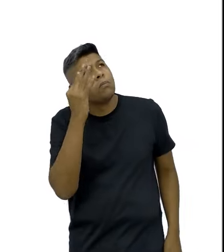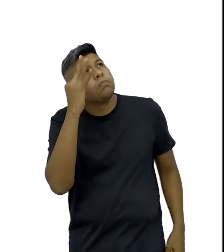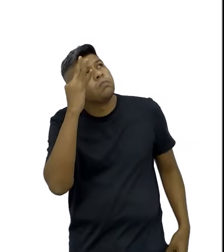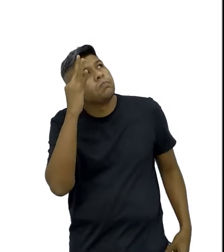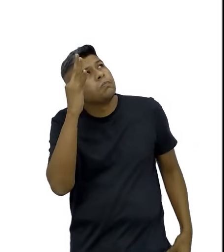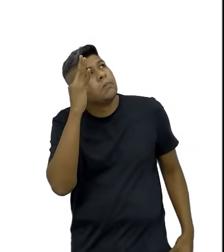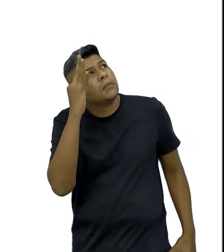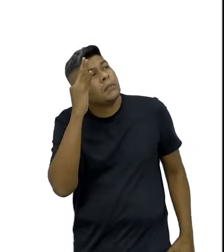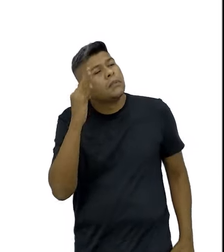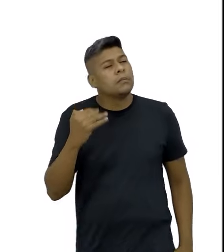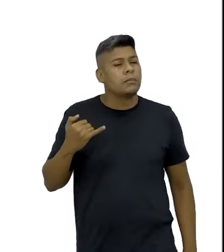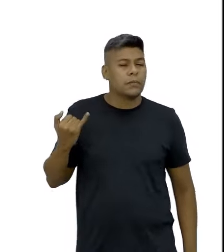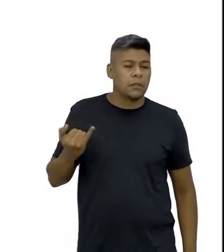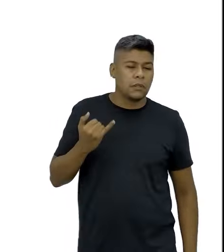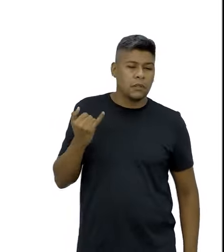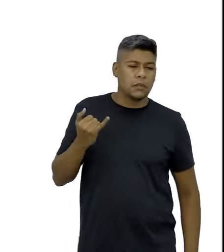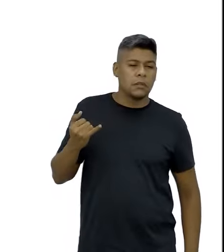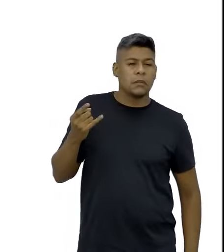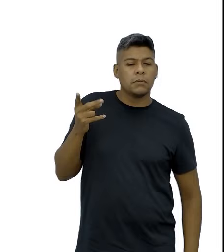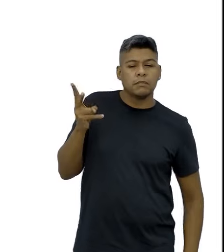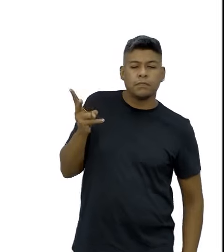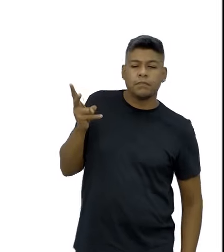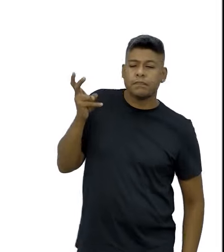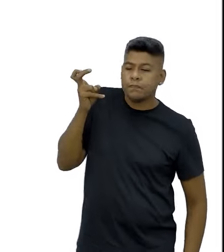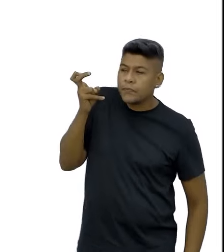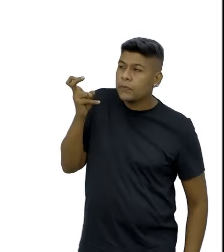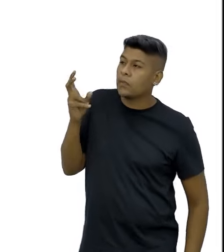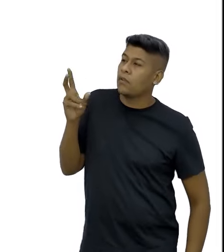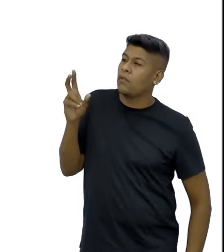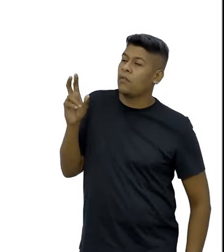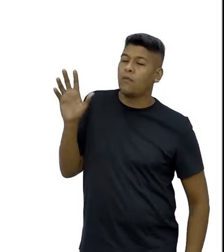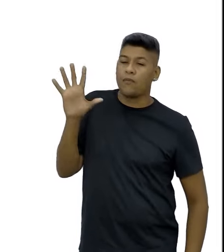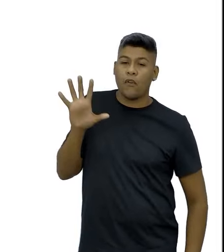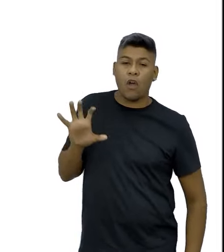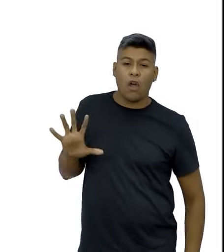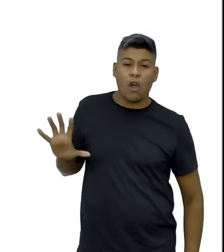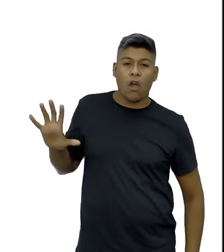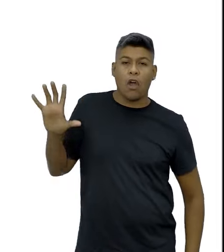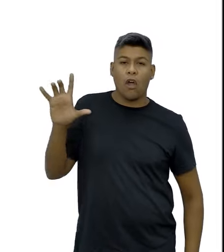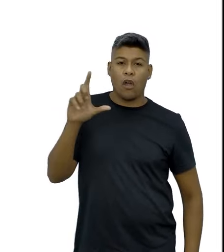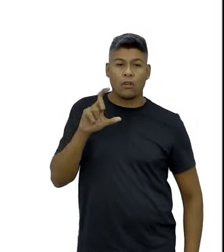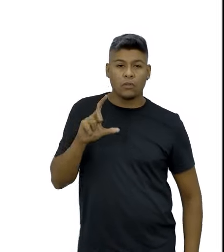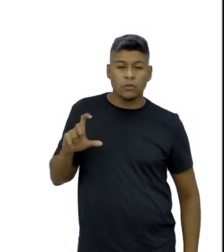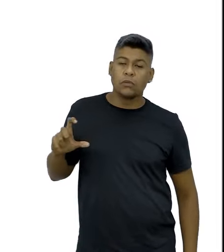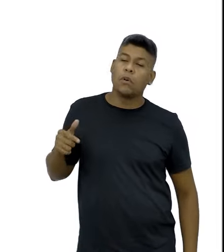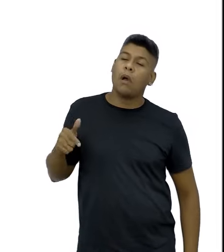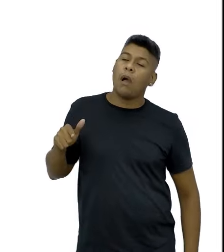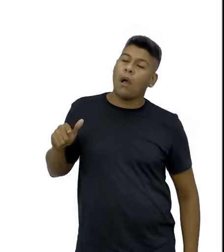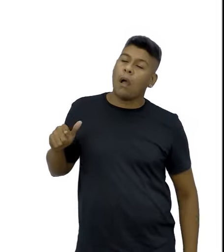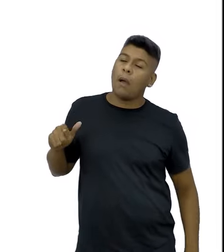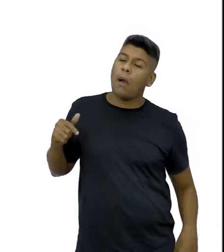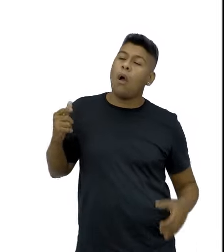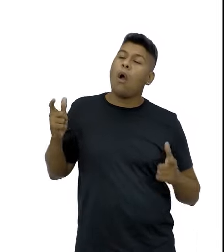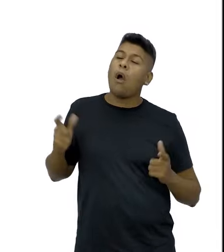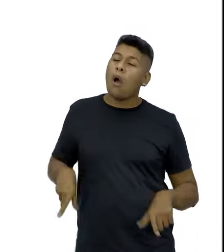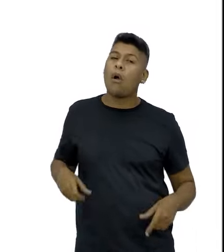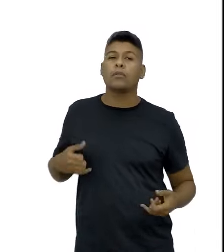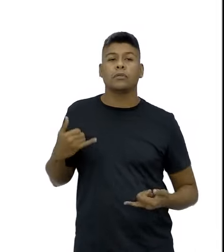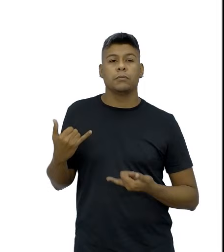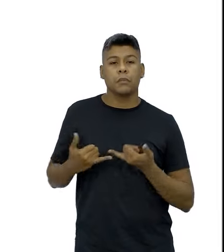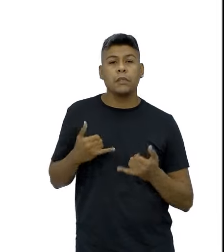essa brincadeira. Observando a fotografia, eles podem antecipar onde se brinca, os materiais